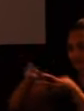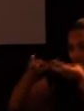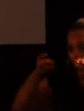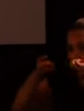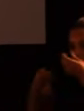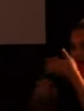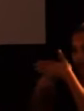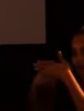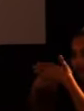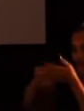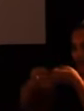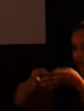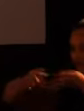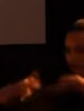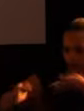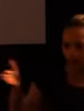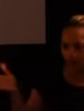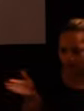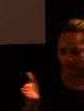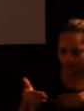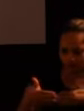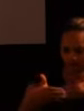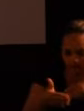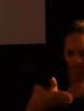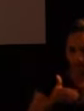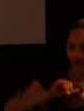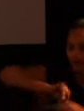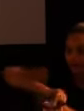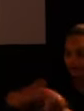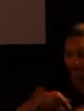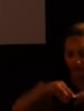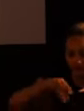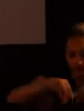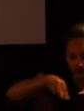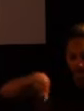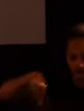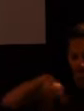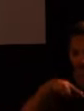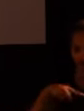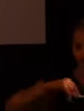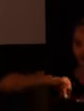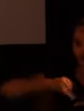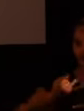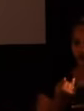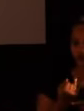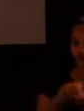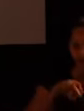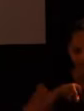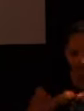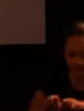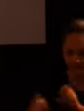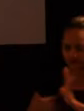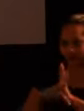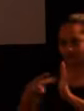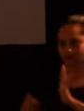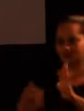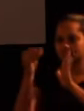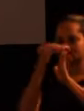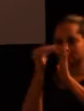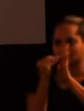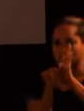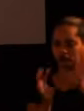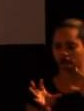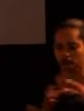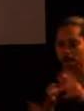da taxa de ocupação, do coeficiente de aproveitamento, do índice de permeabilidade. Todos esses fatores têm que